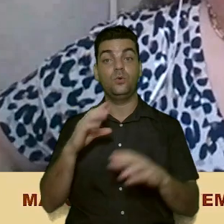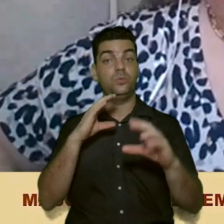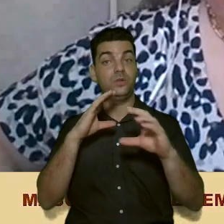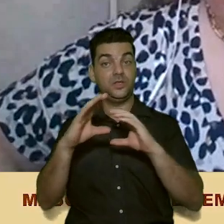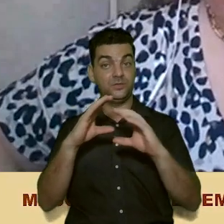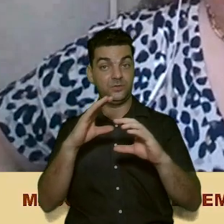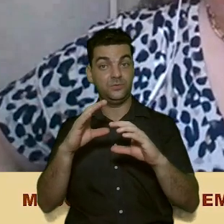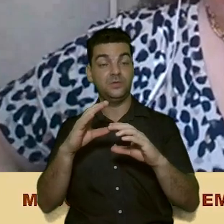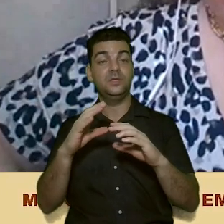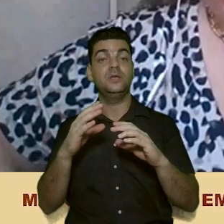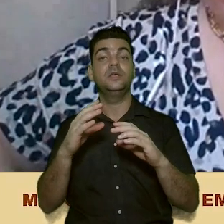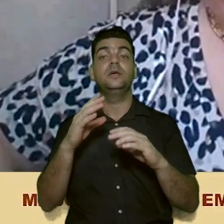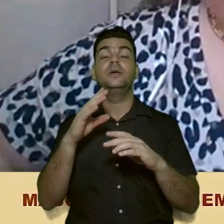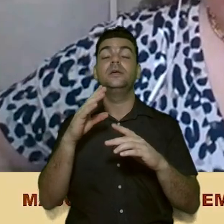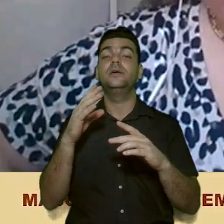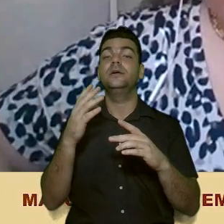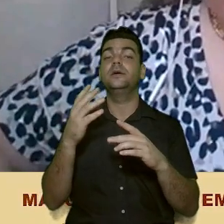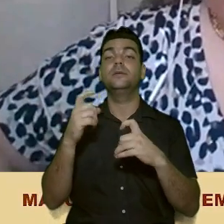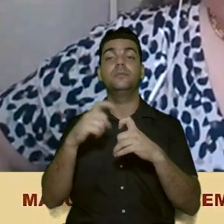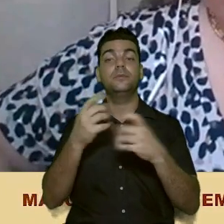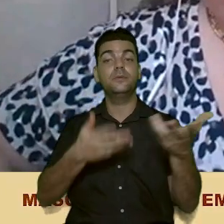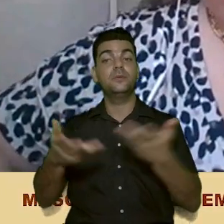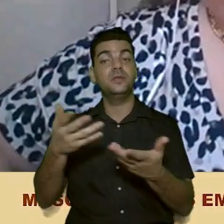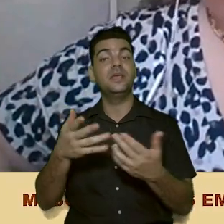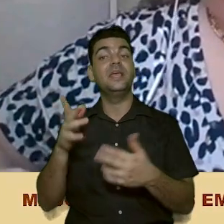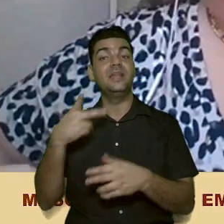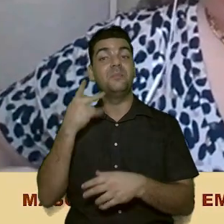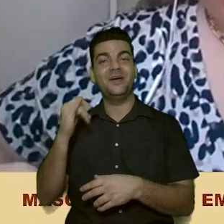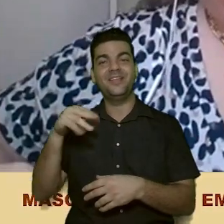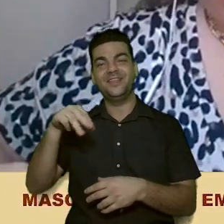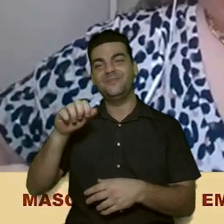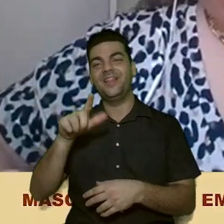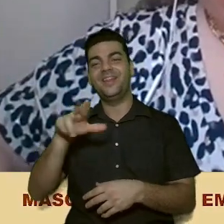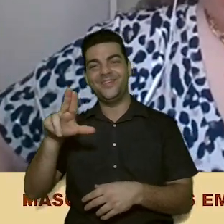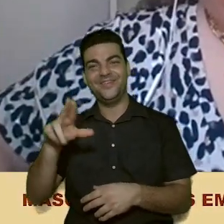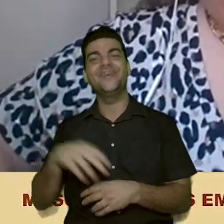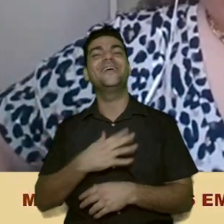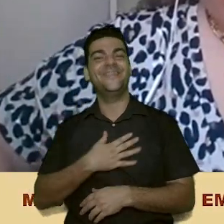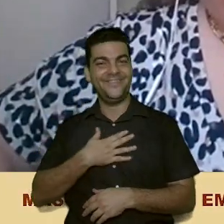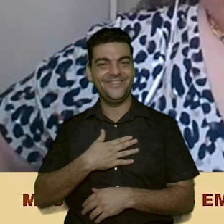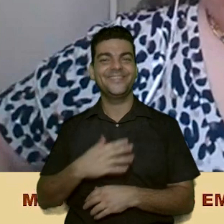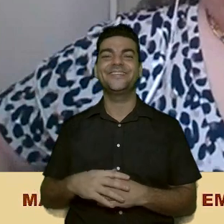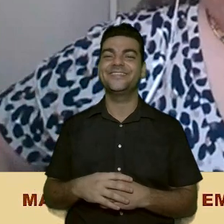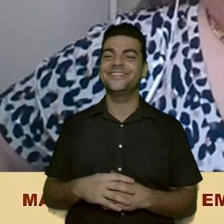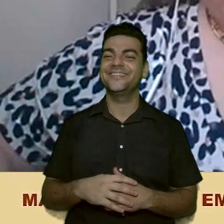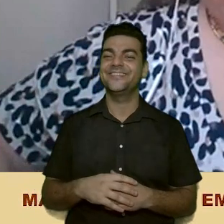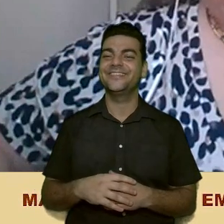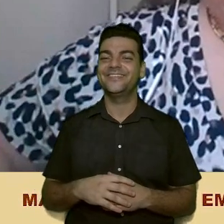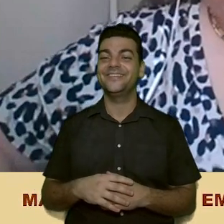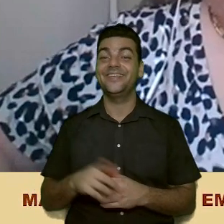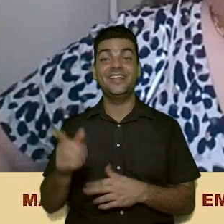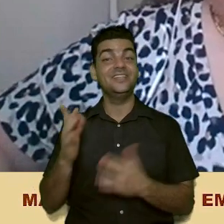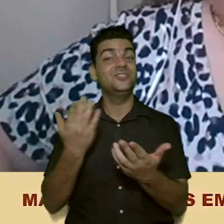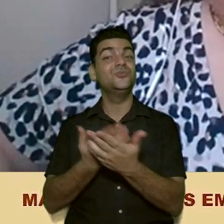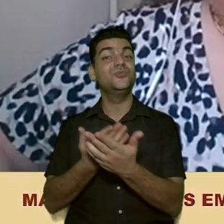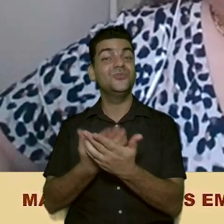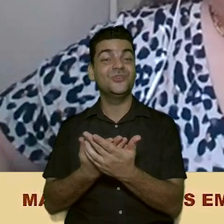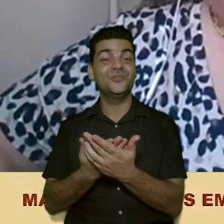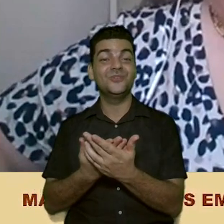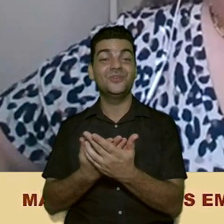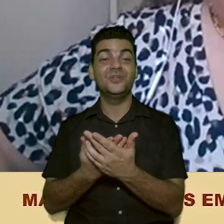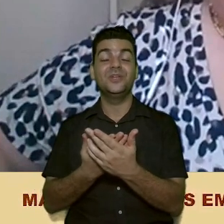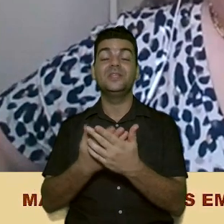comunicador, terapeuta bioenergético, pai da Malu, um apaixonado pelos processos de transformação humana. Passou um longo período trabalhando no